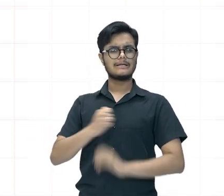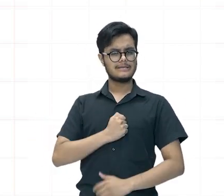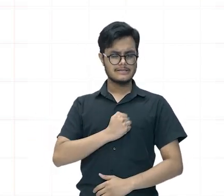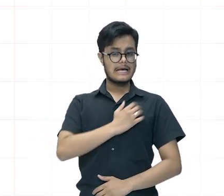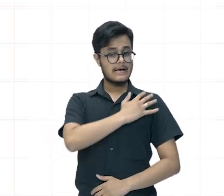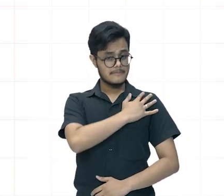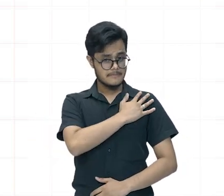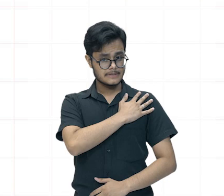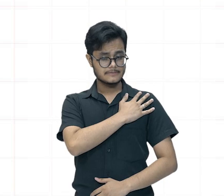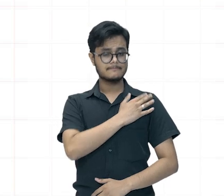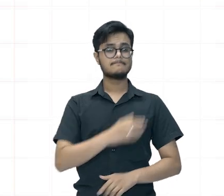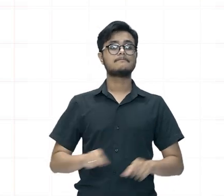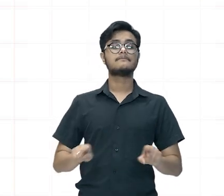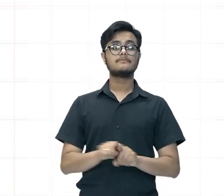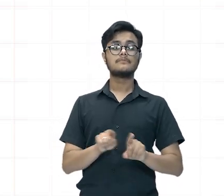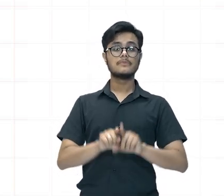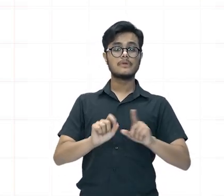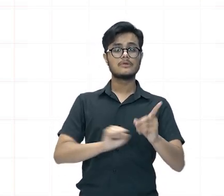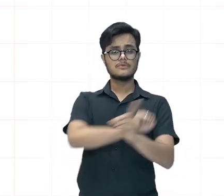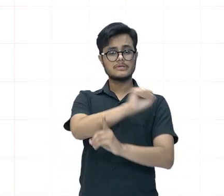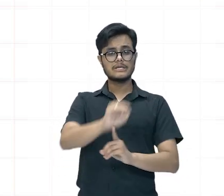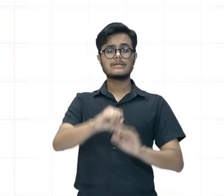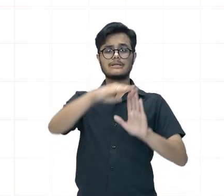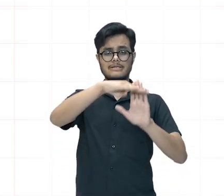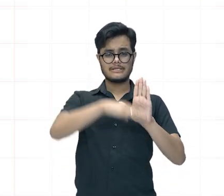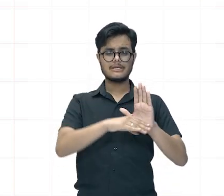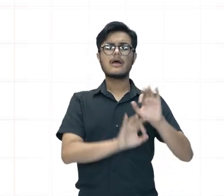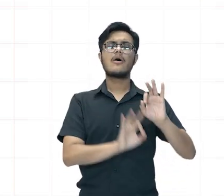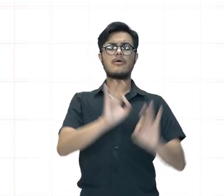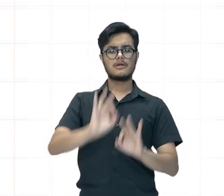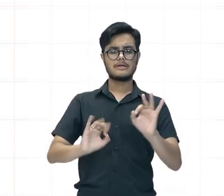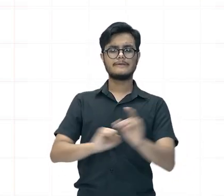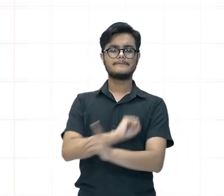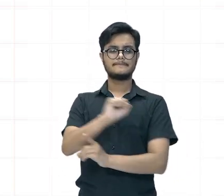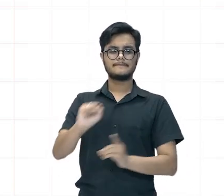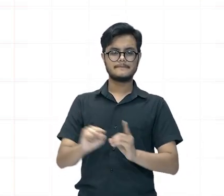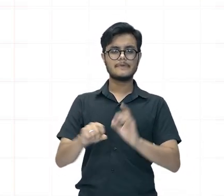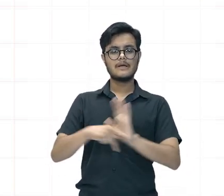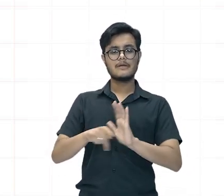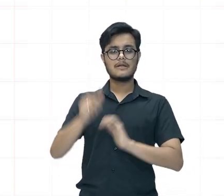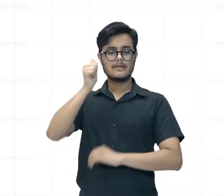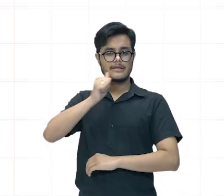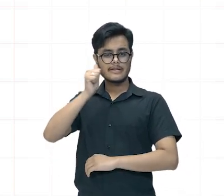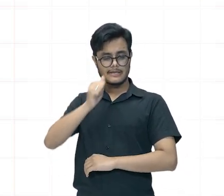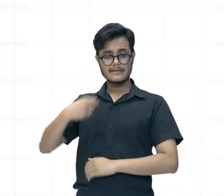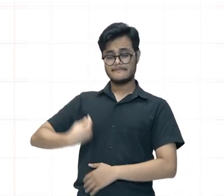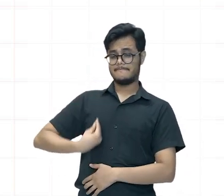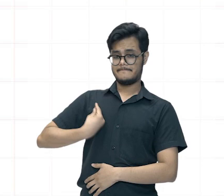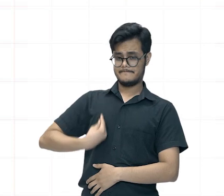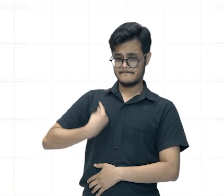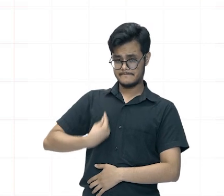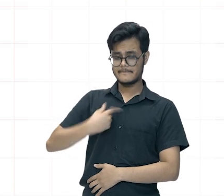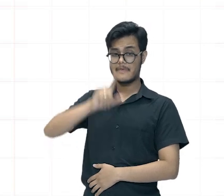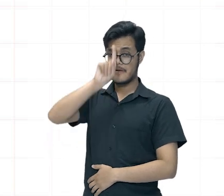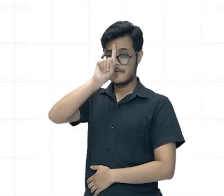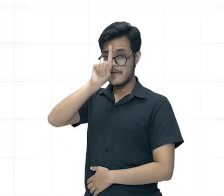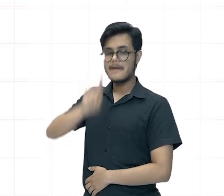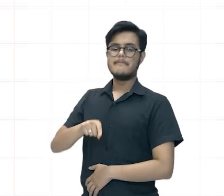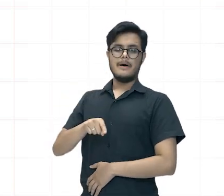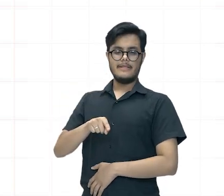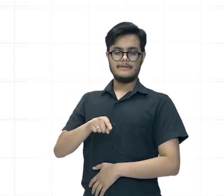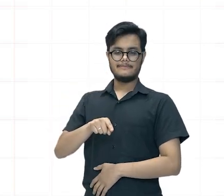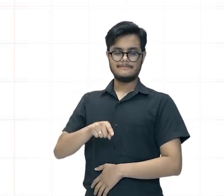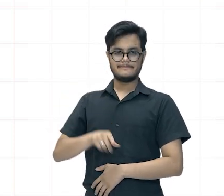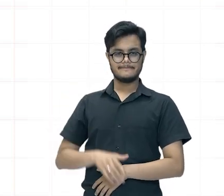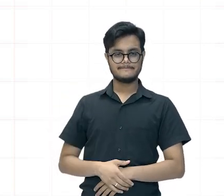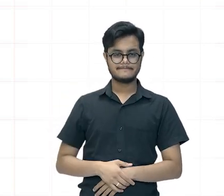por clero, pelo patriarcado e pelos militares ou pela nobreza, né? Nessa sociedade hierarquizada,